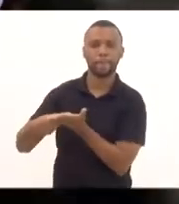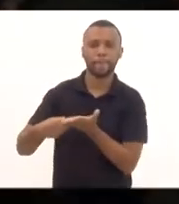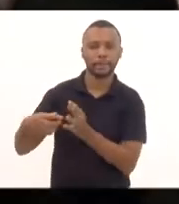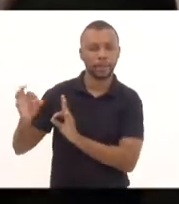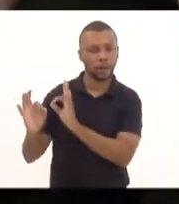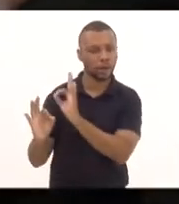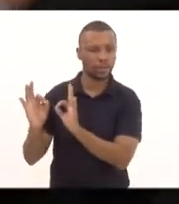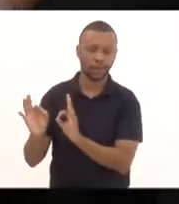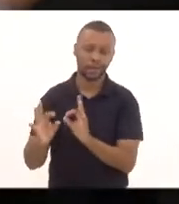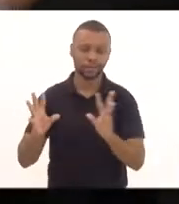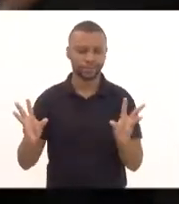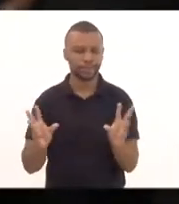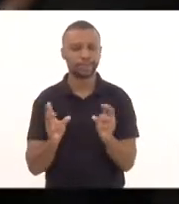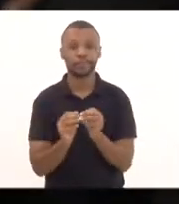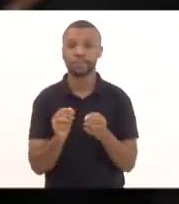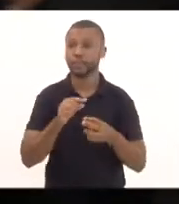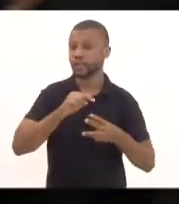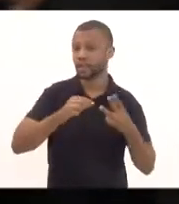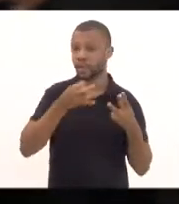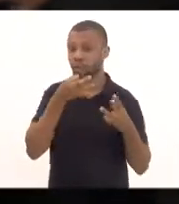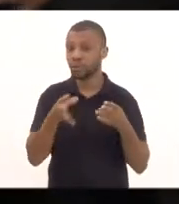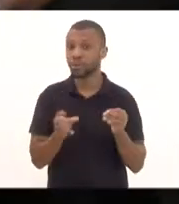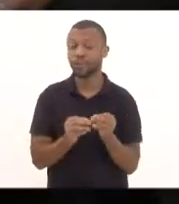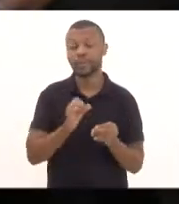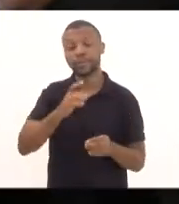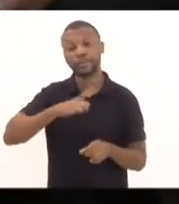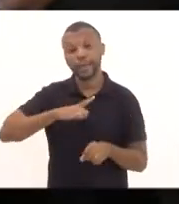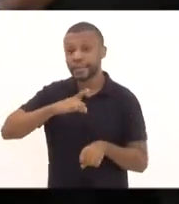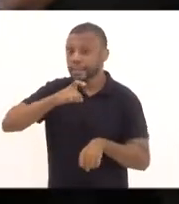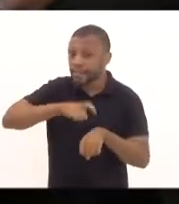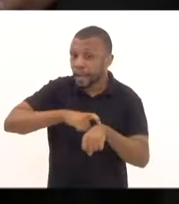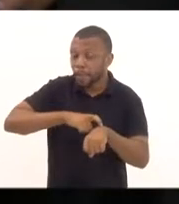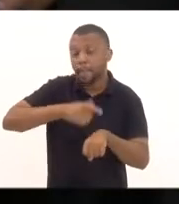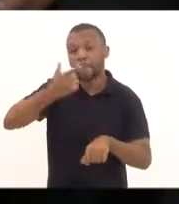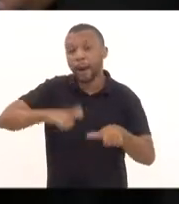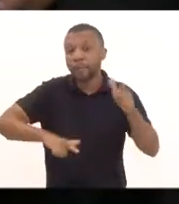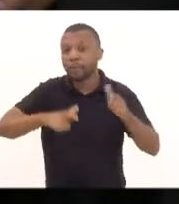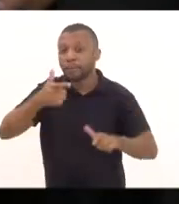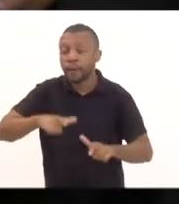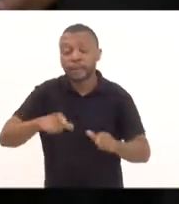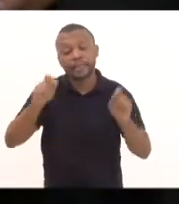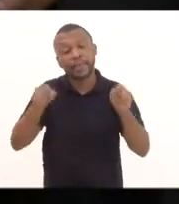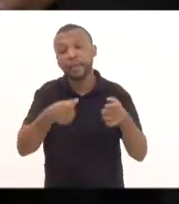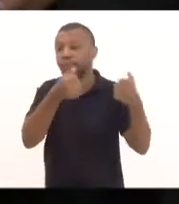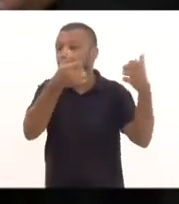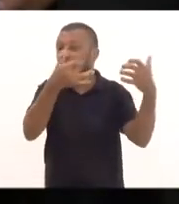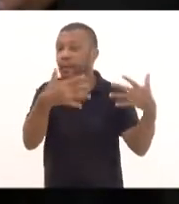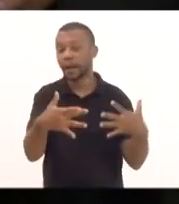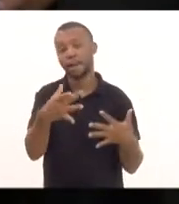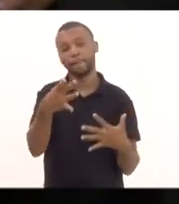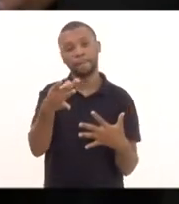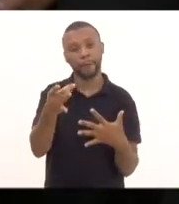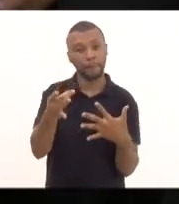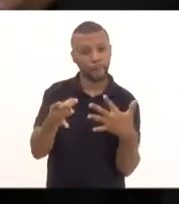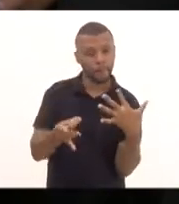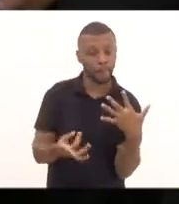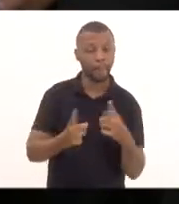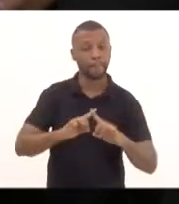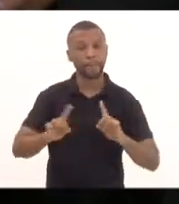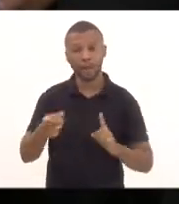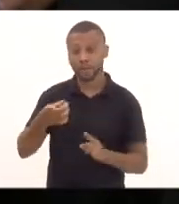Presidente e que se eu tivesse mais tempo eu ia justificar os mais baixo que os deputados estão aqui